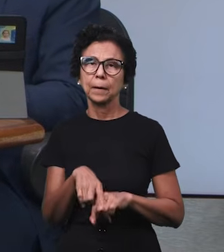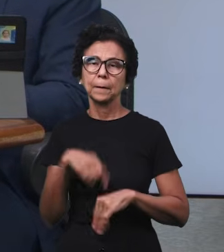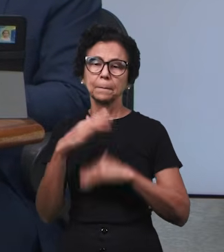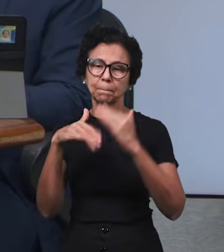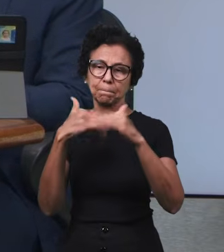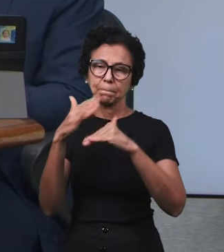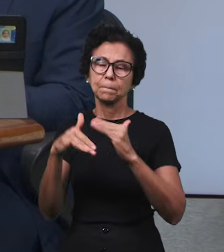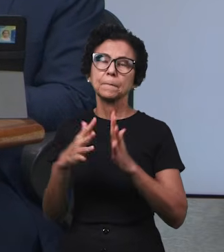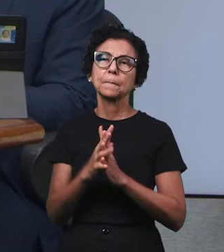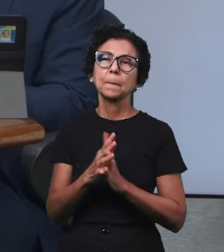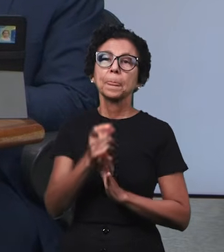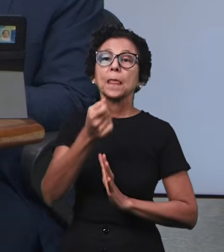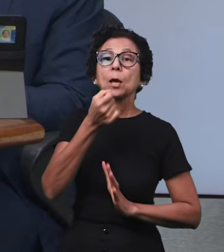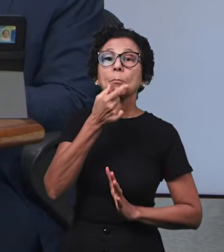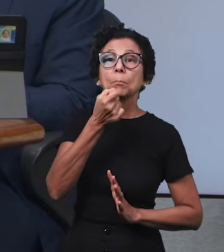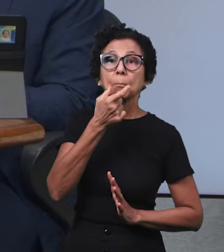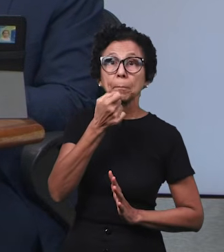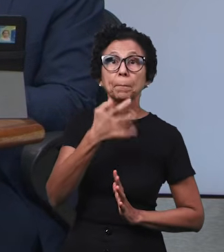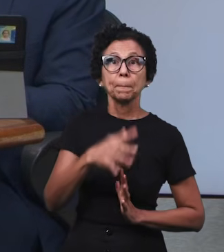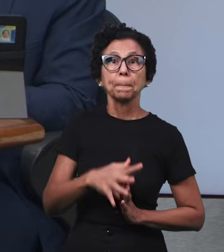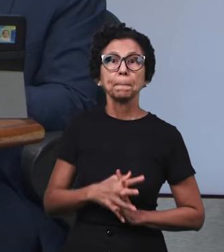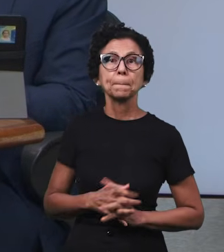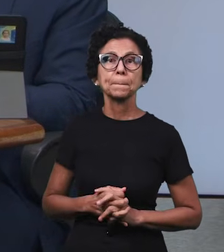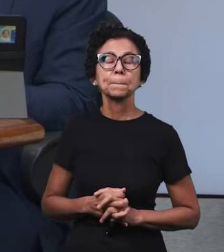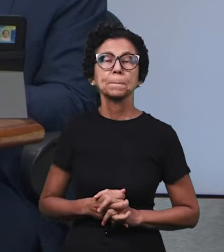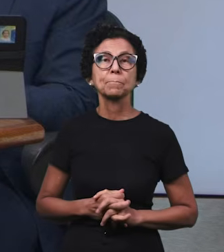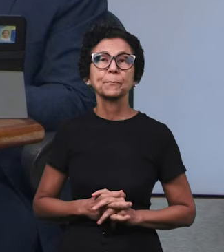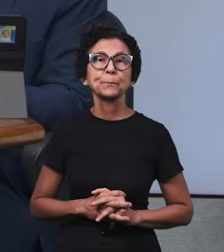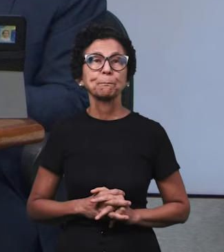que são medicamentos que vão ficar